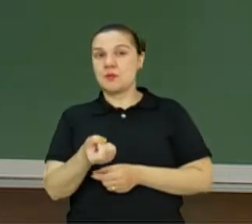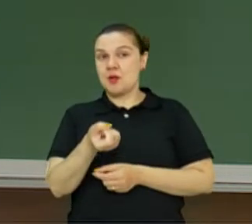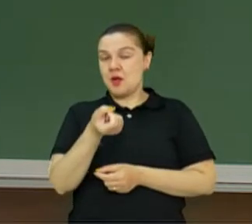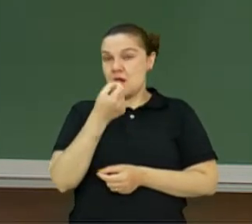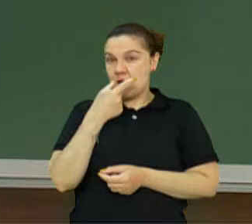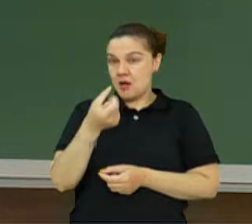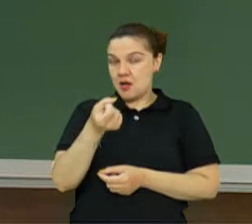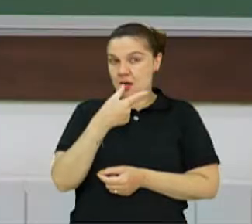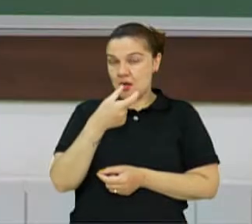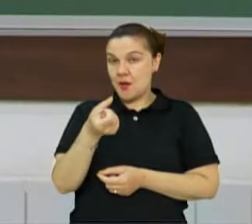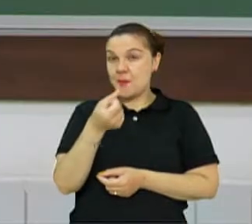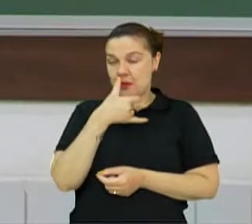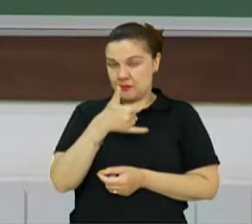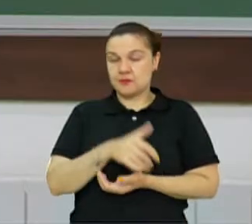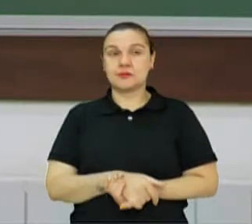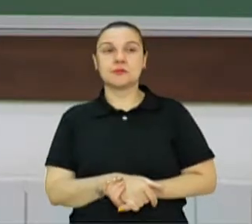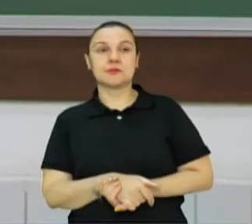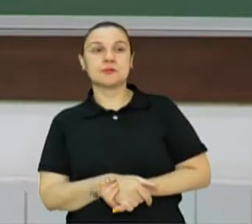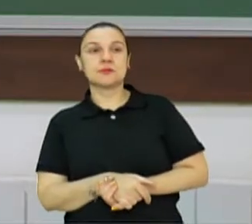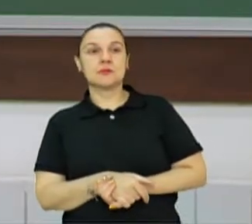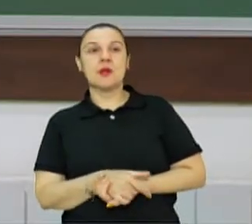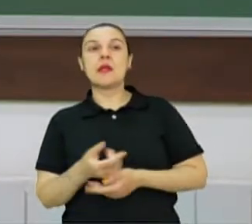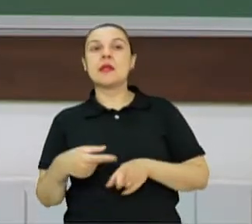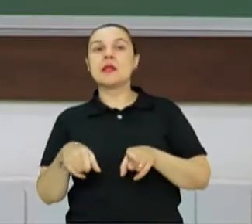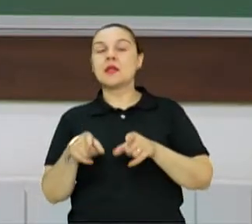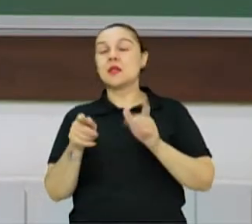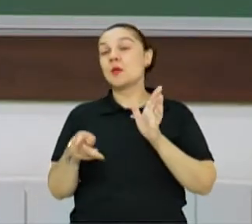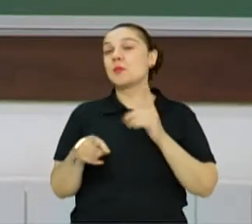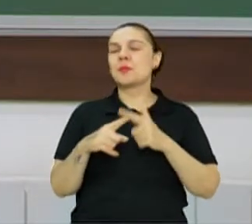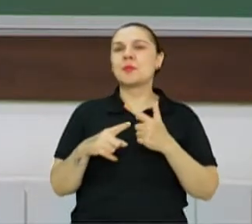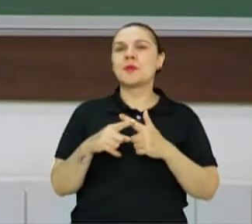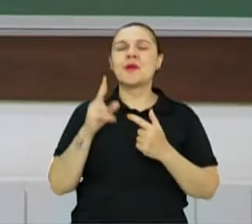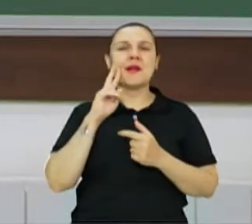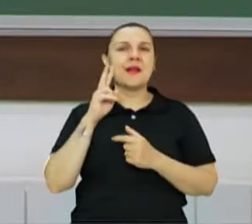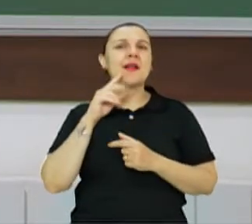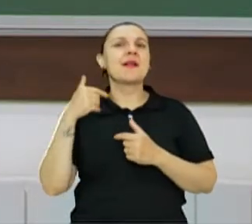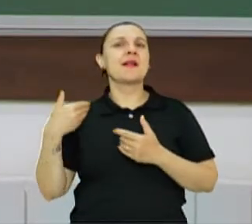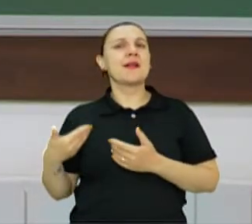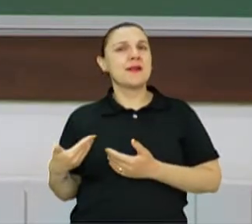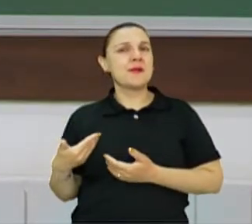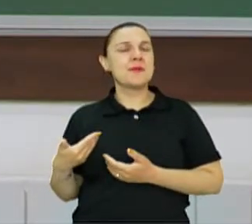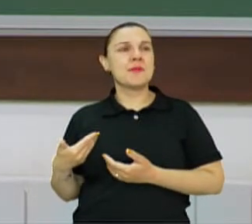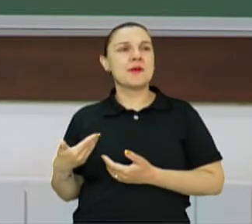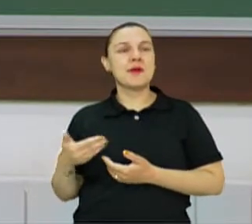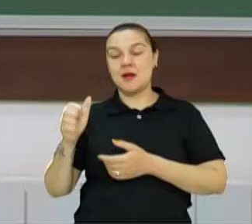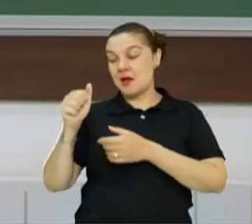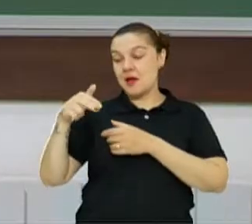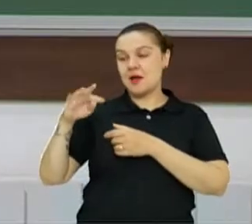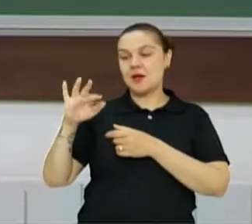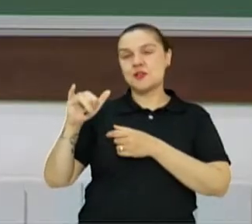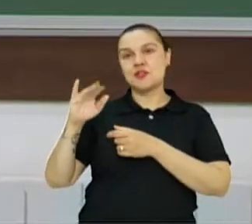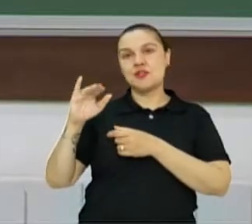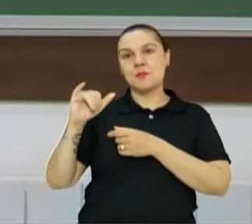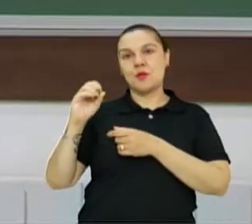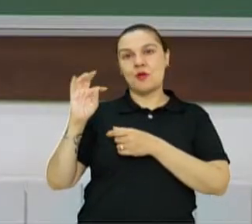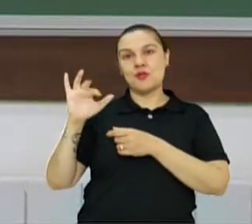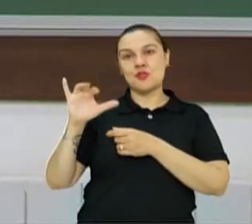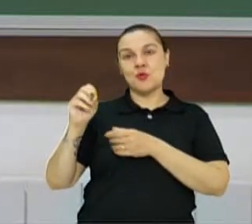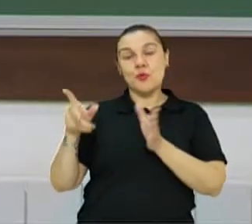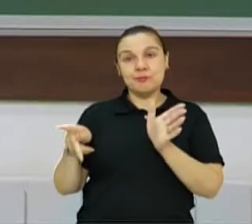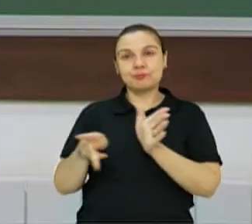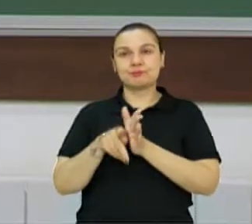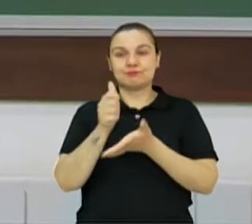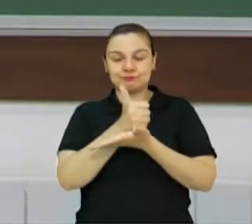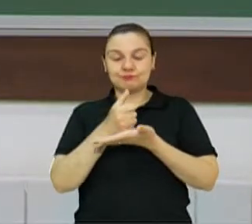uso de antibióticos, tá? Porque, você lembra por que são os antibióticos que vão ser administrados